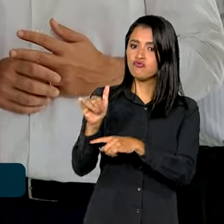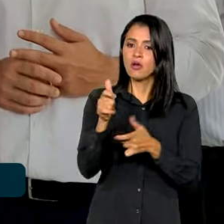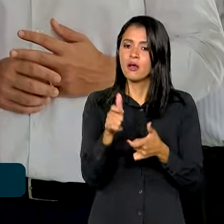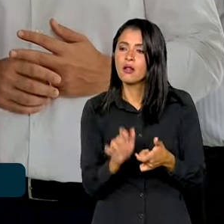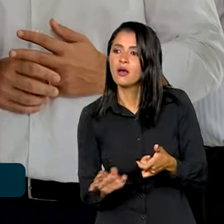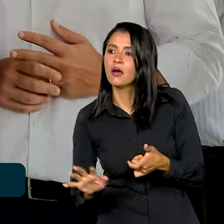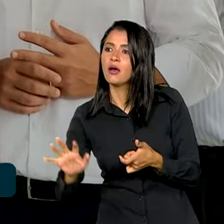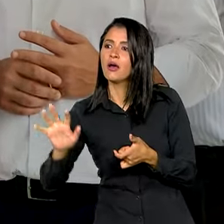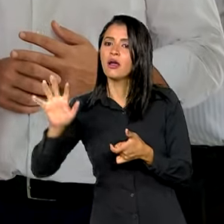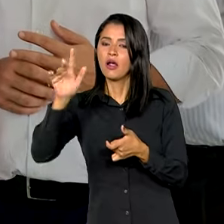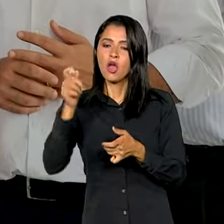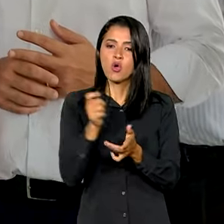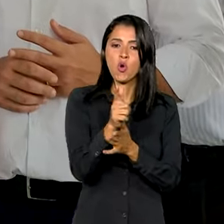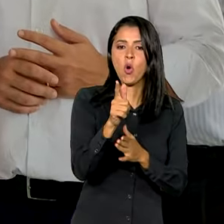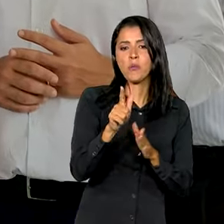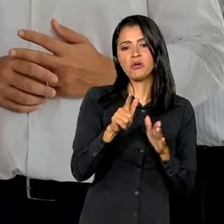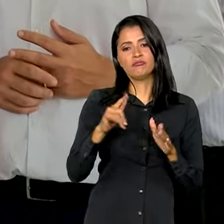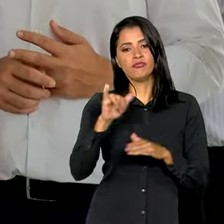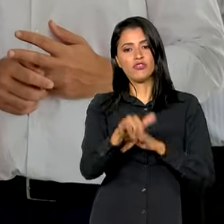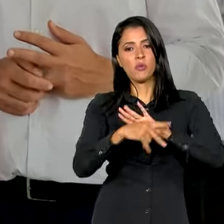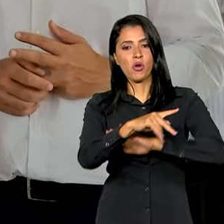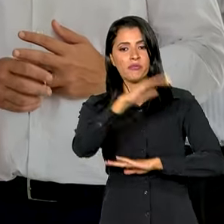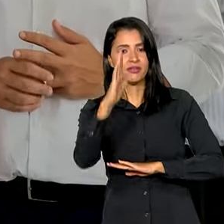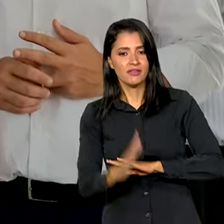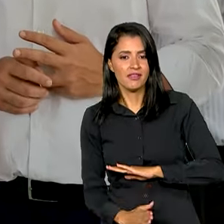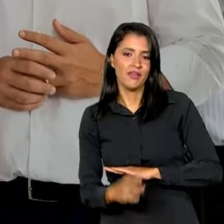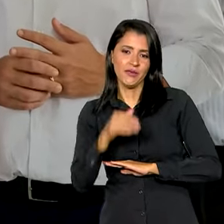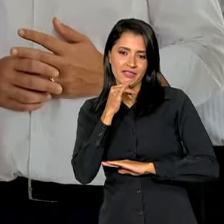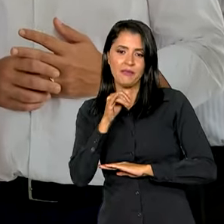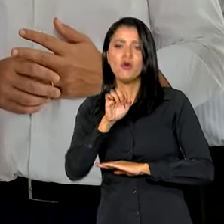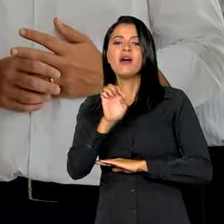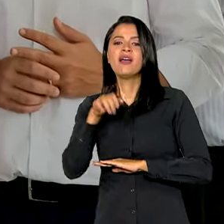regionais, compra de aeronaves brasileiras, a exemplo da Embraer,